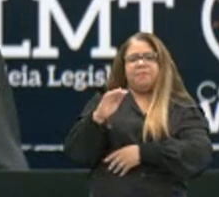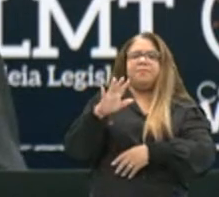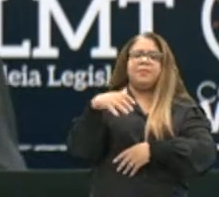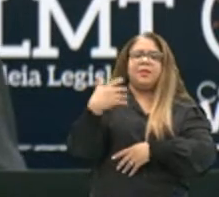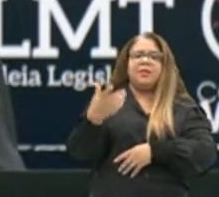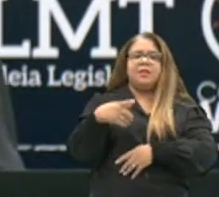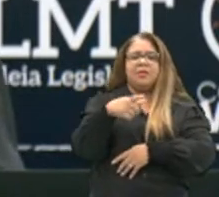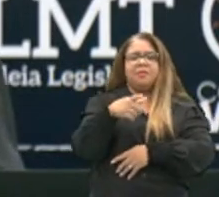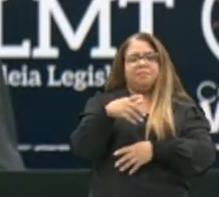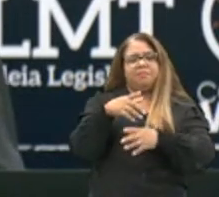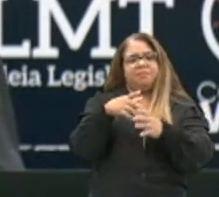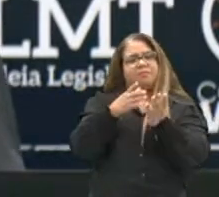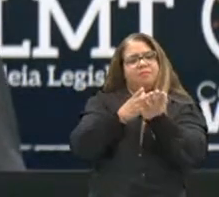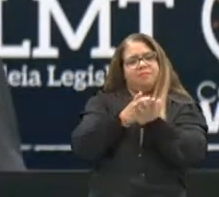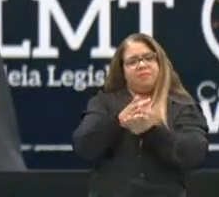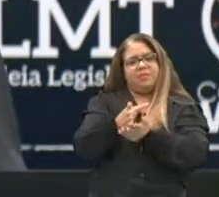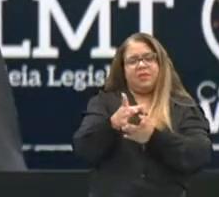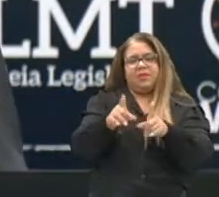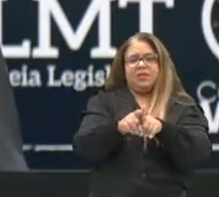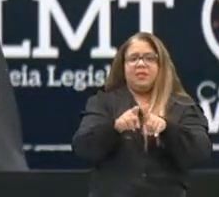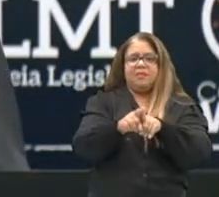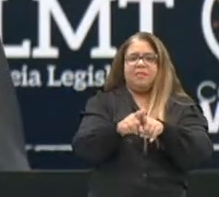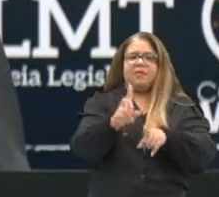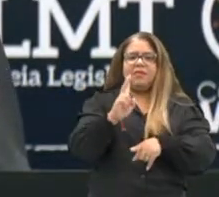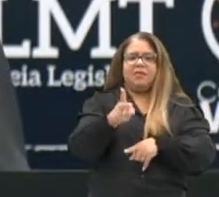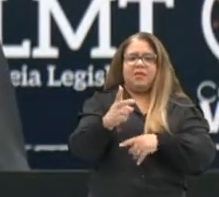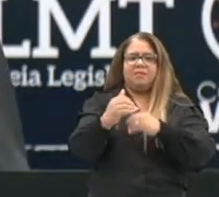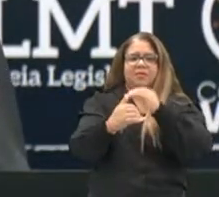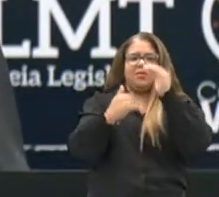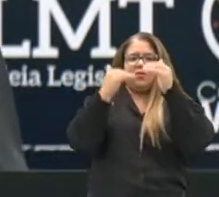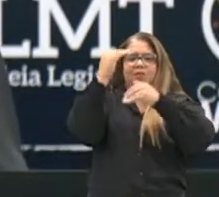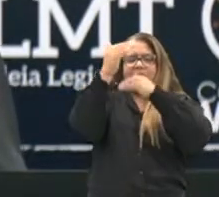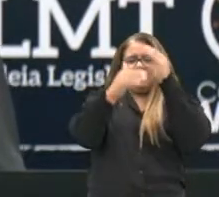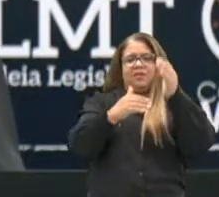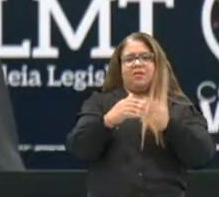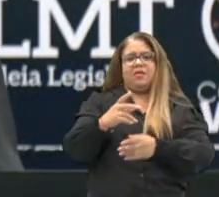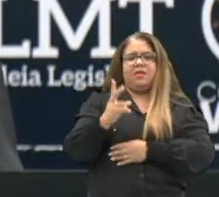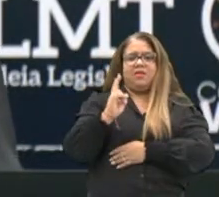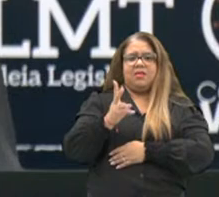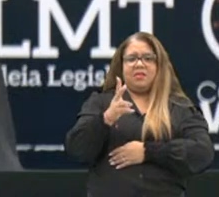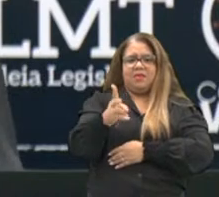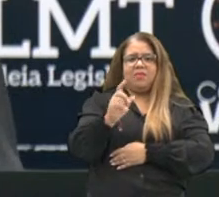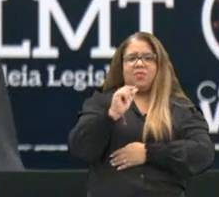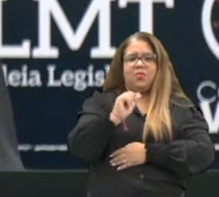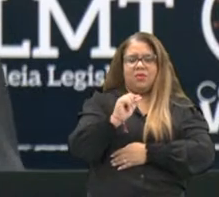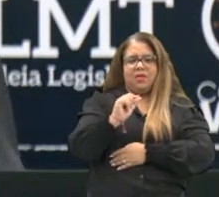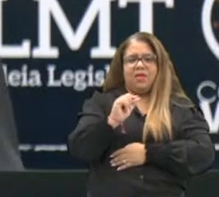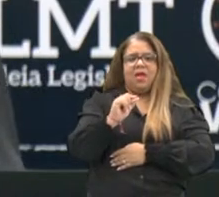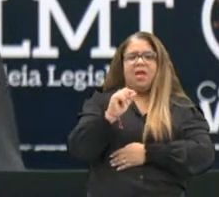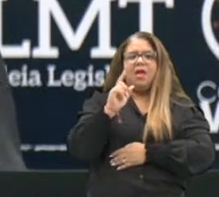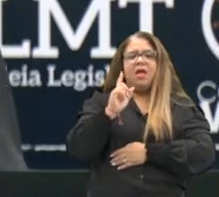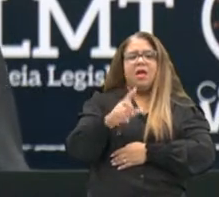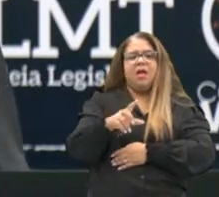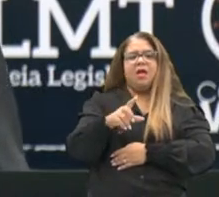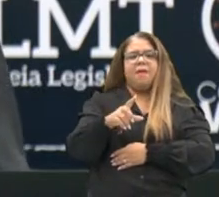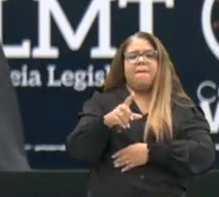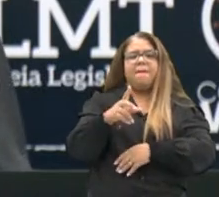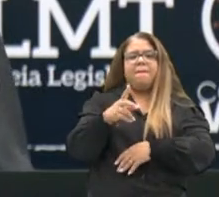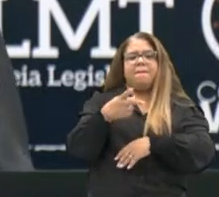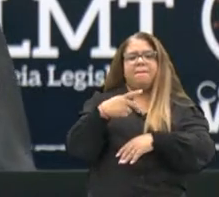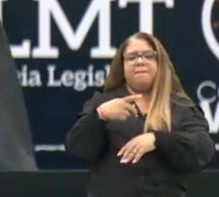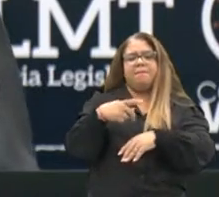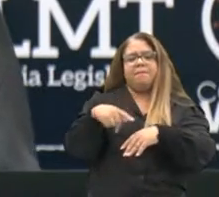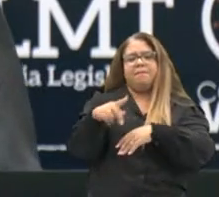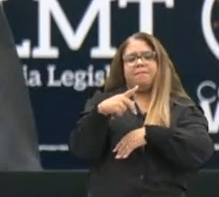de Filinto Miller e sua trajetória de sucesso esbarram, mas sem consistência, em lações do